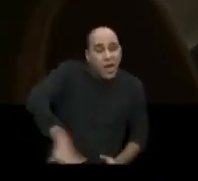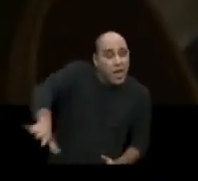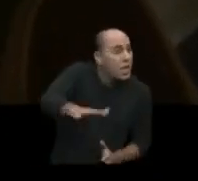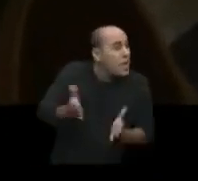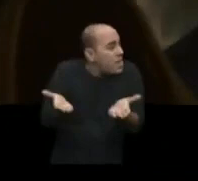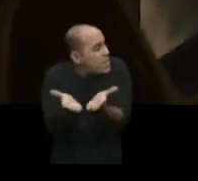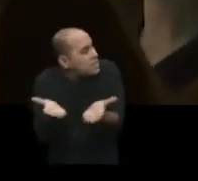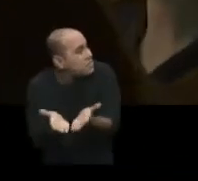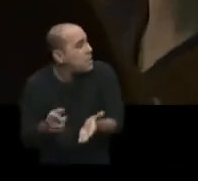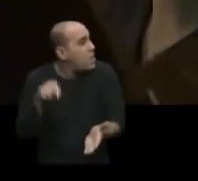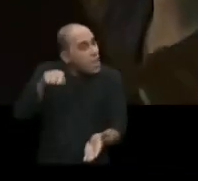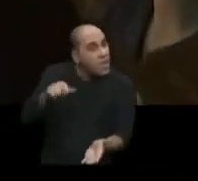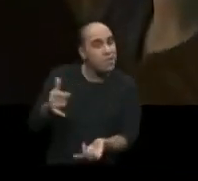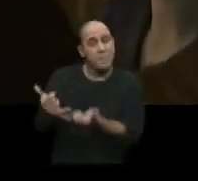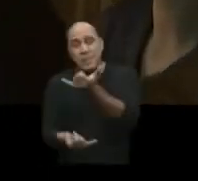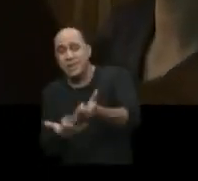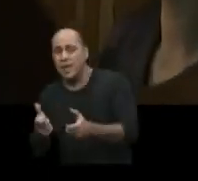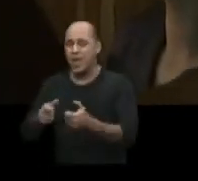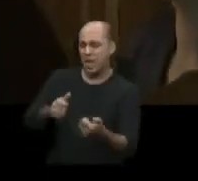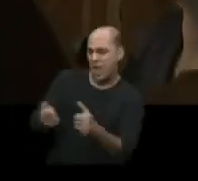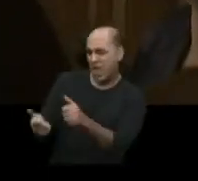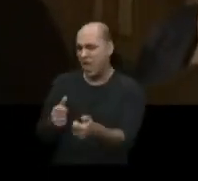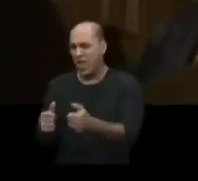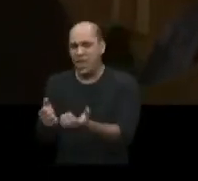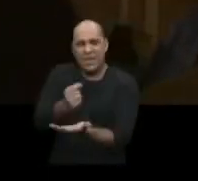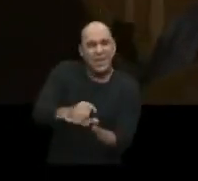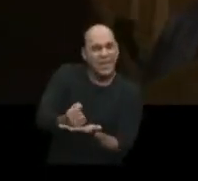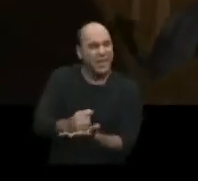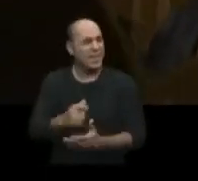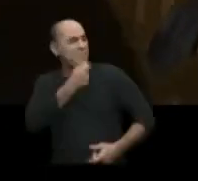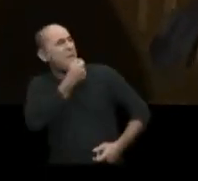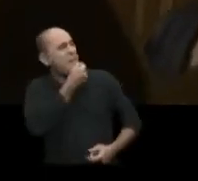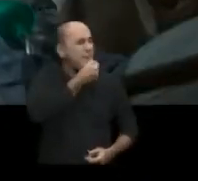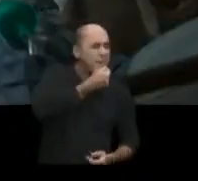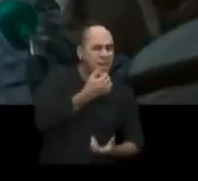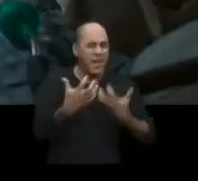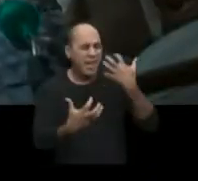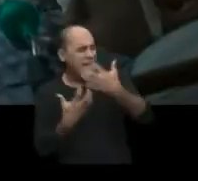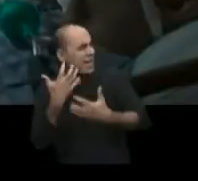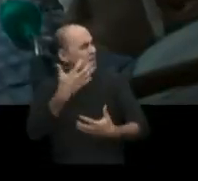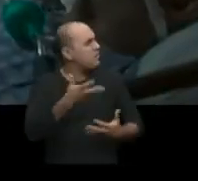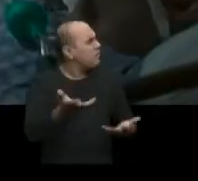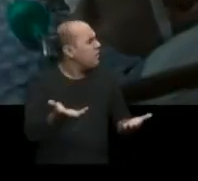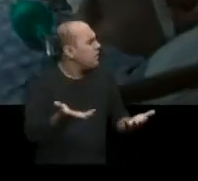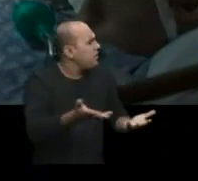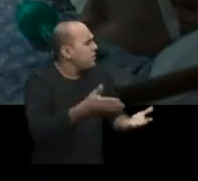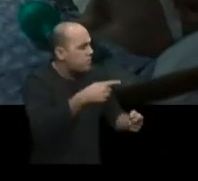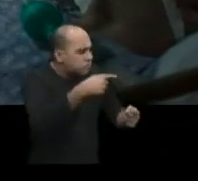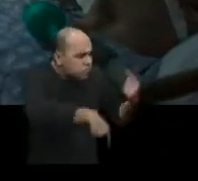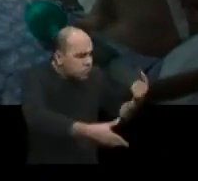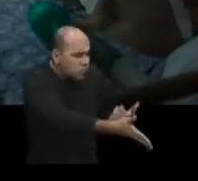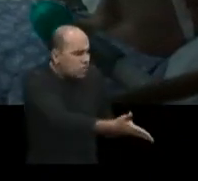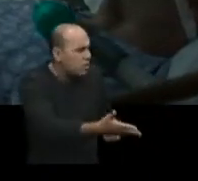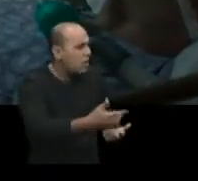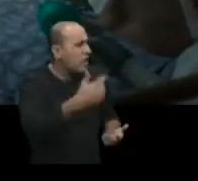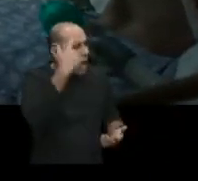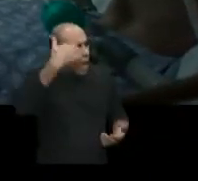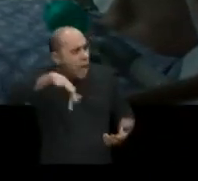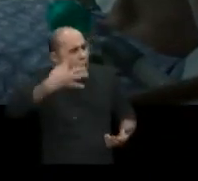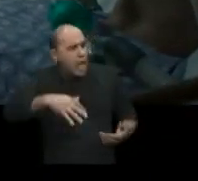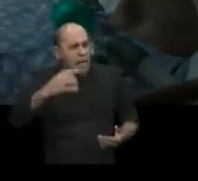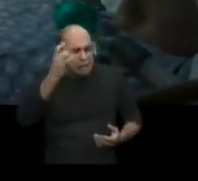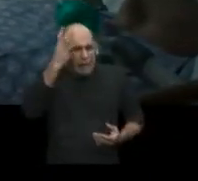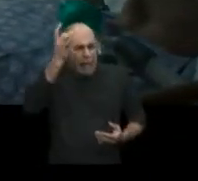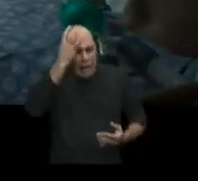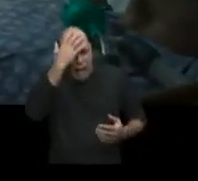A galera estava brincando. Jogos de salão, um karaokê. A Reni tava com dor de cabeça e